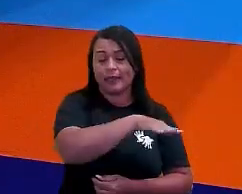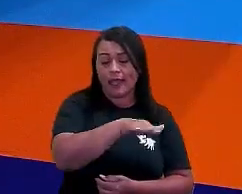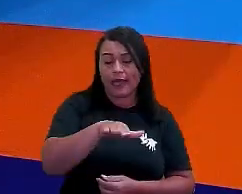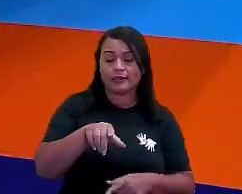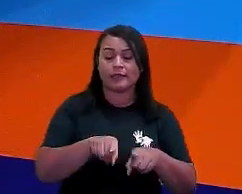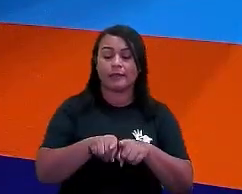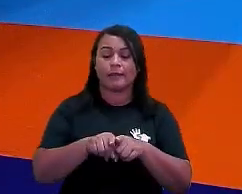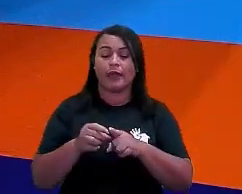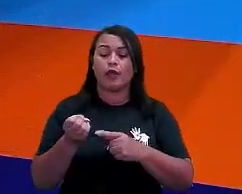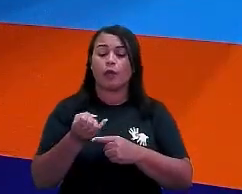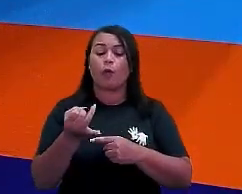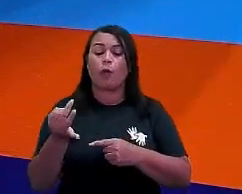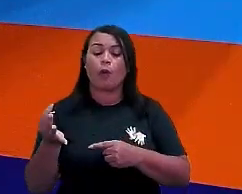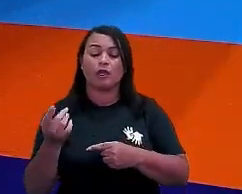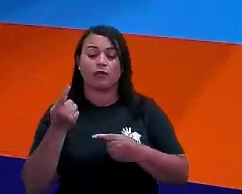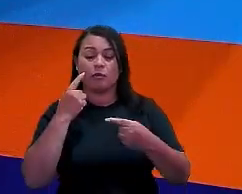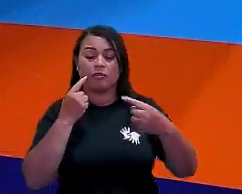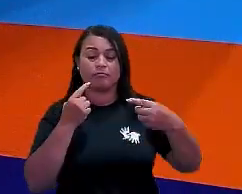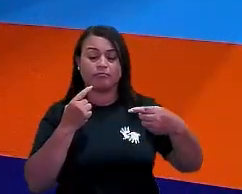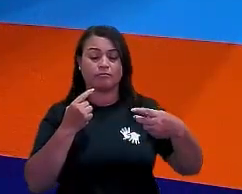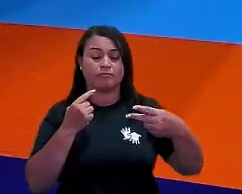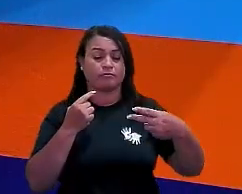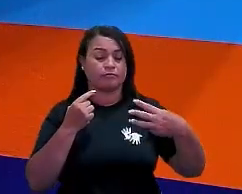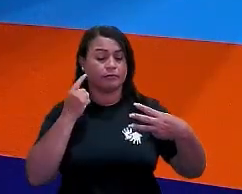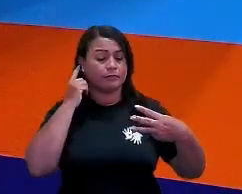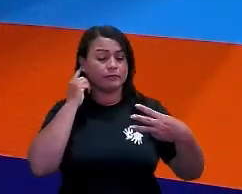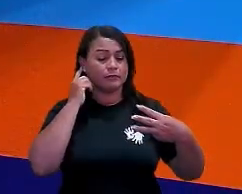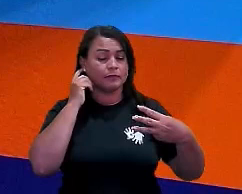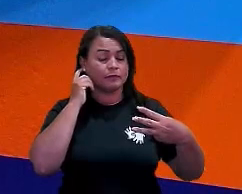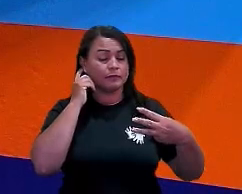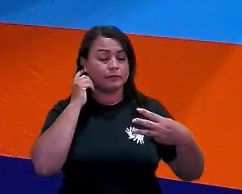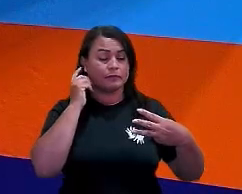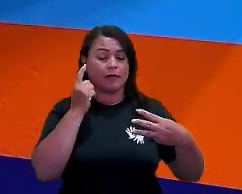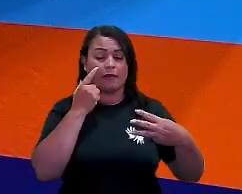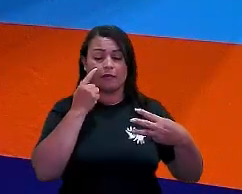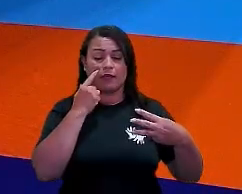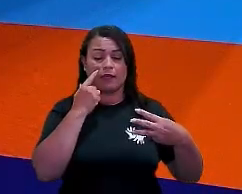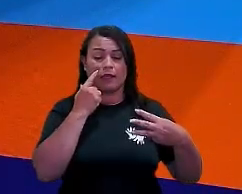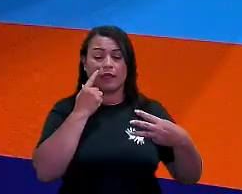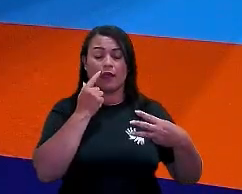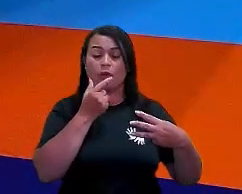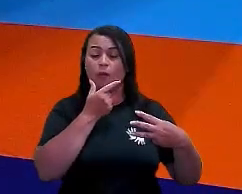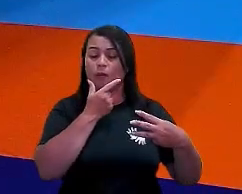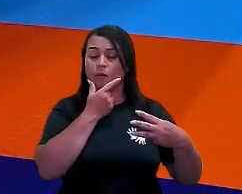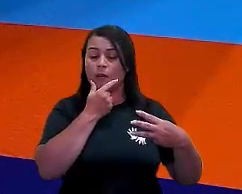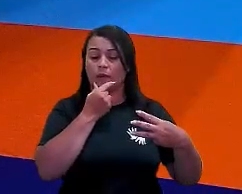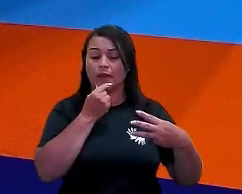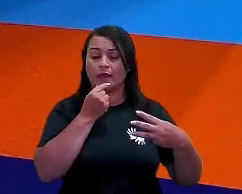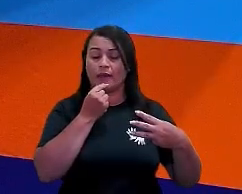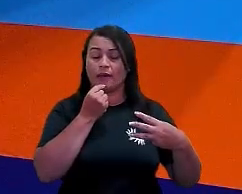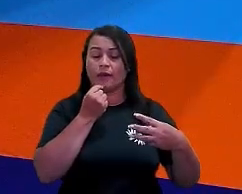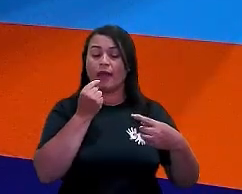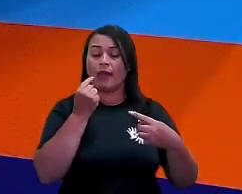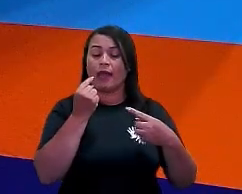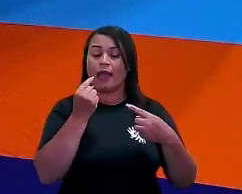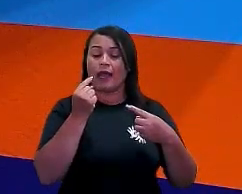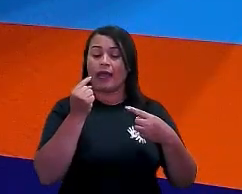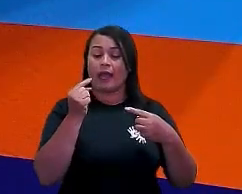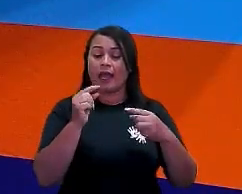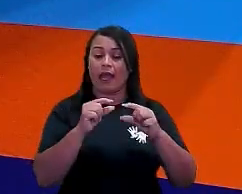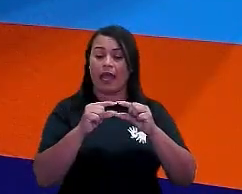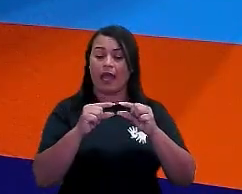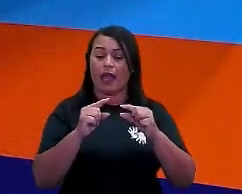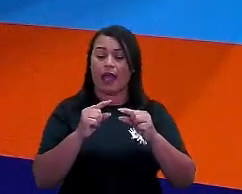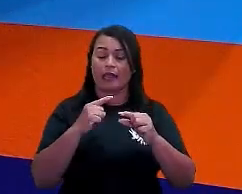eu contar, tá certo? Então, vamos contar. Ó, lembra? Cada palito aqui, o maiorzinho vale